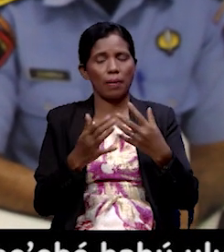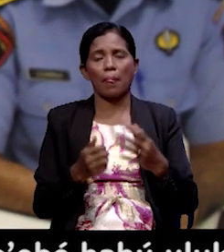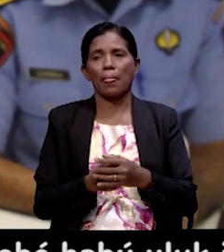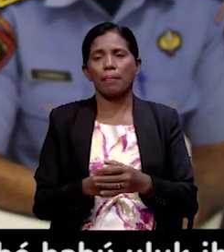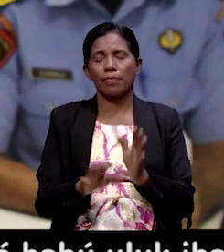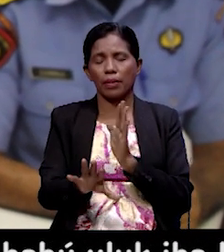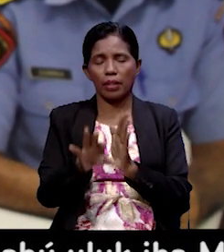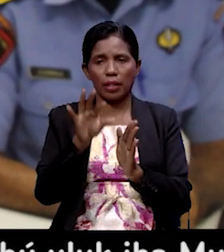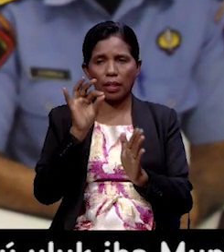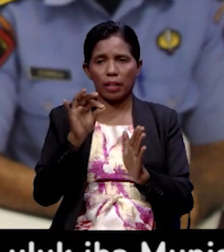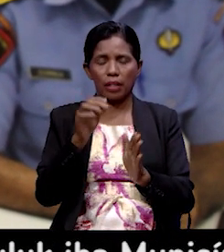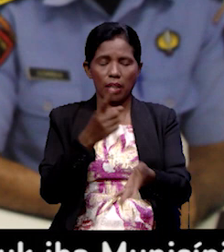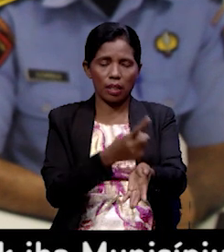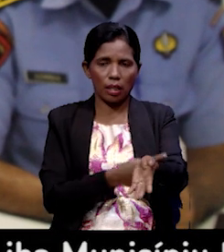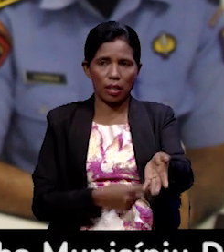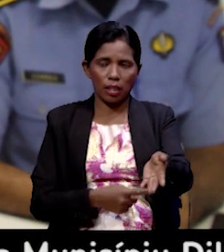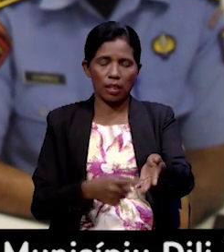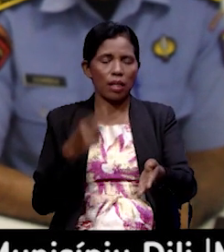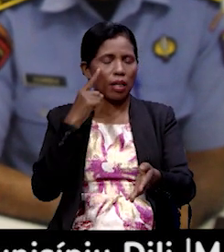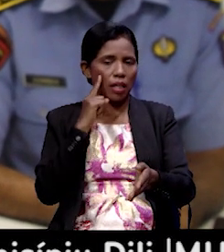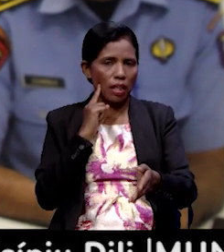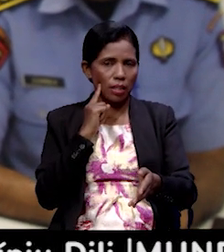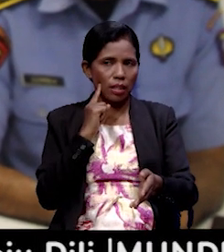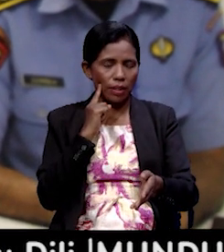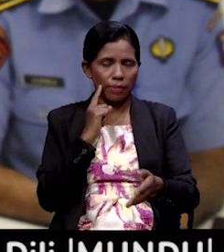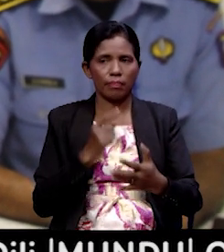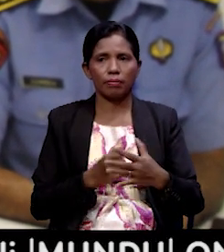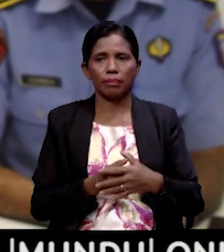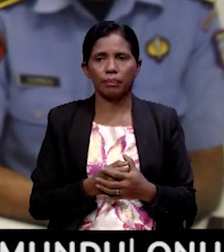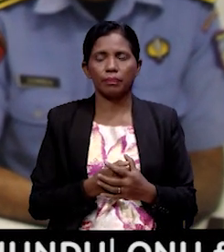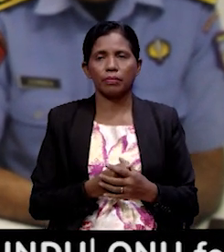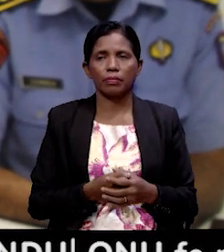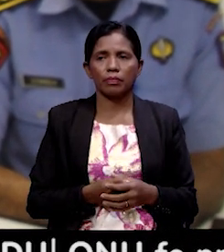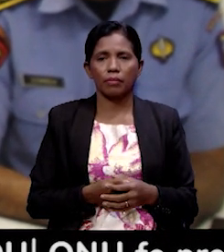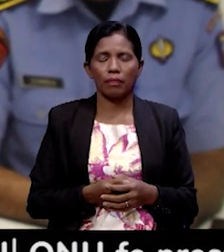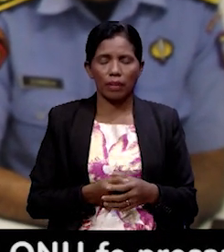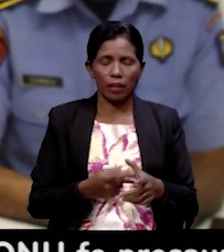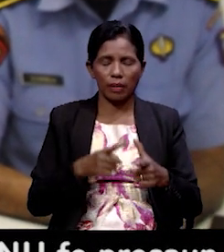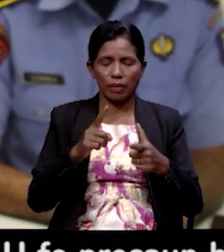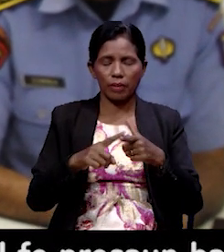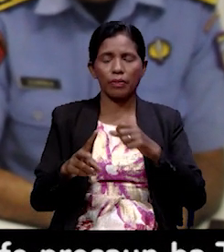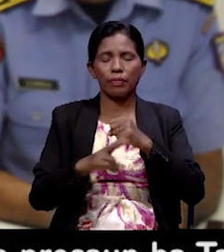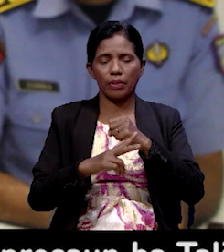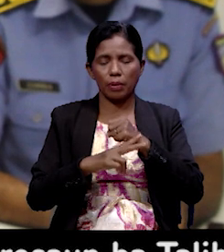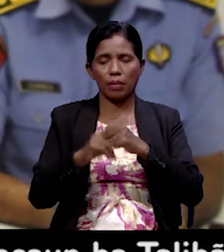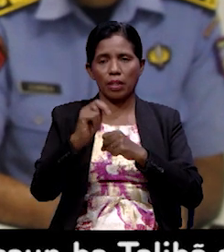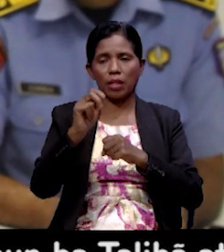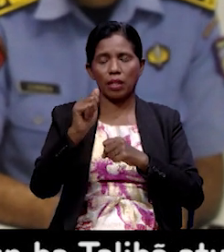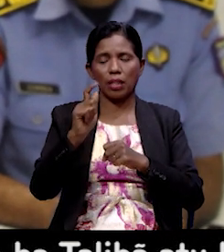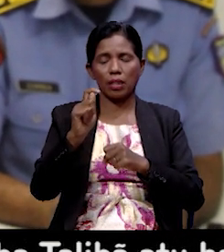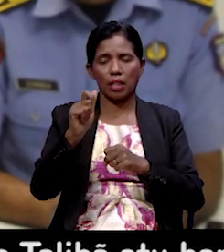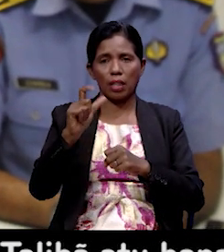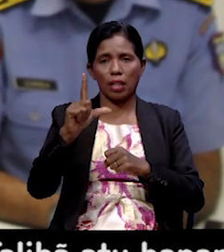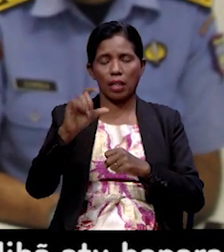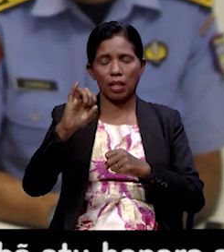Nihetan Anikiha Hassan, parte de Manaus. Segundo, vítima Natalino Soares,